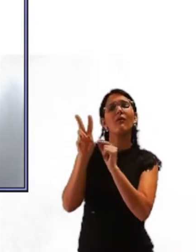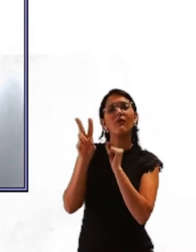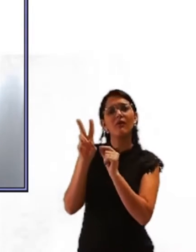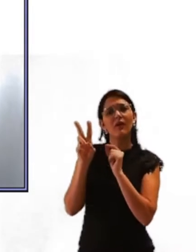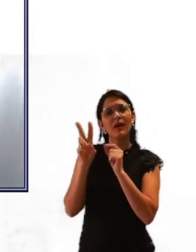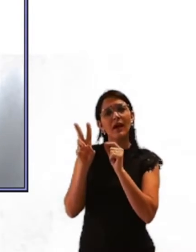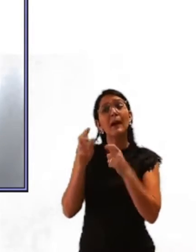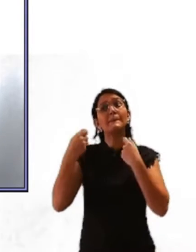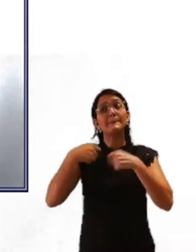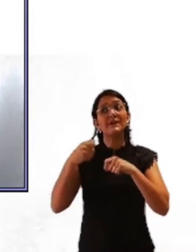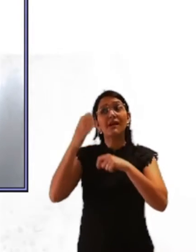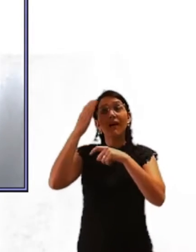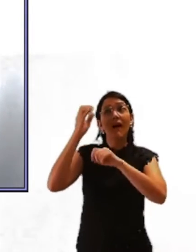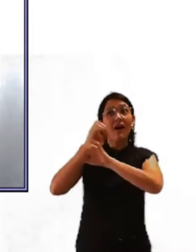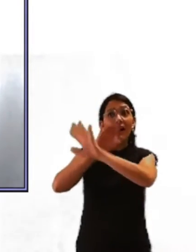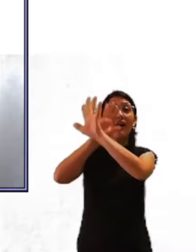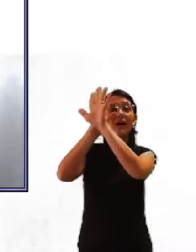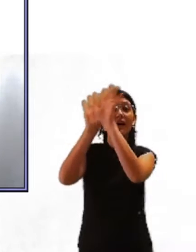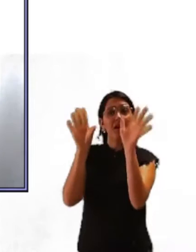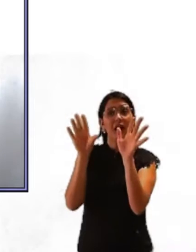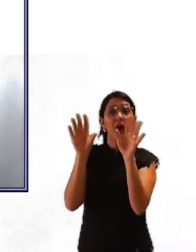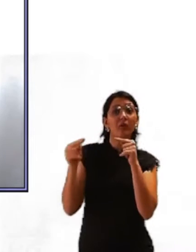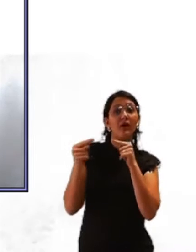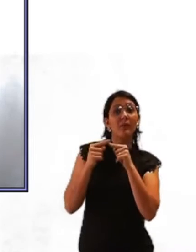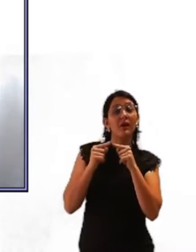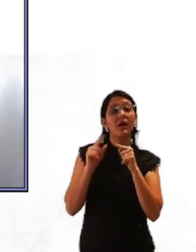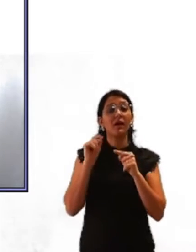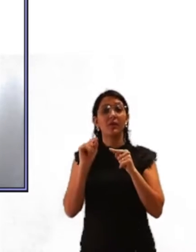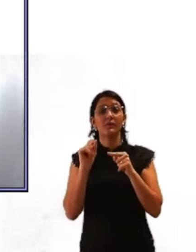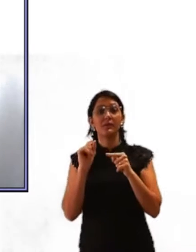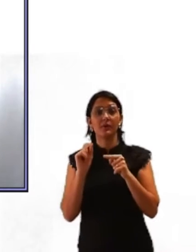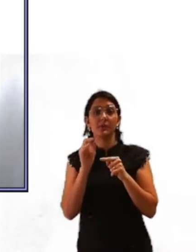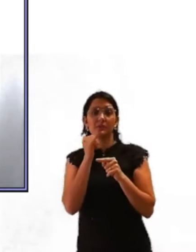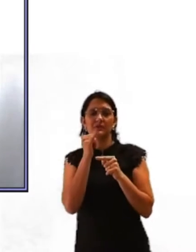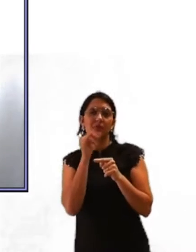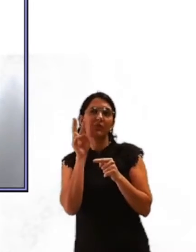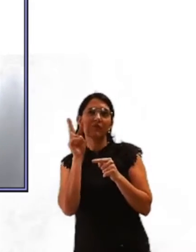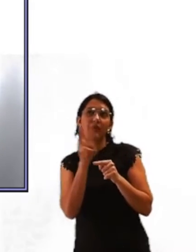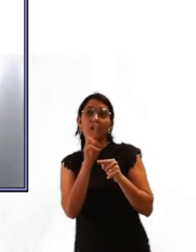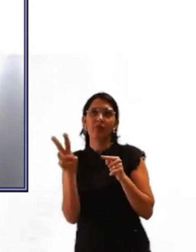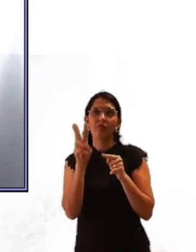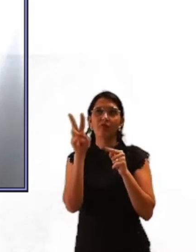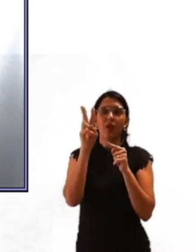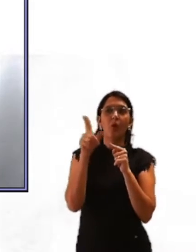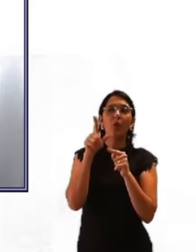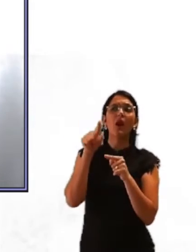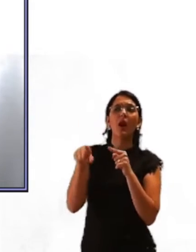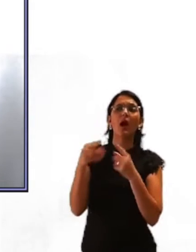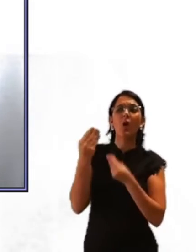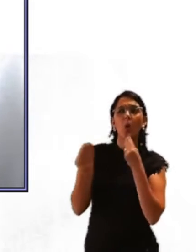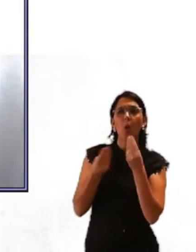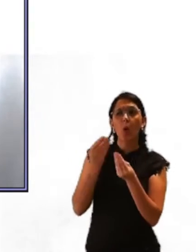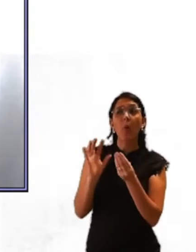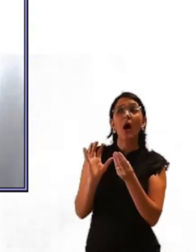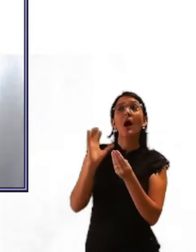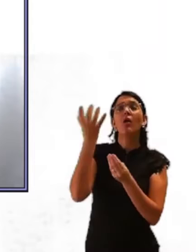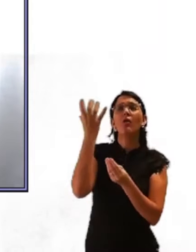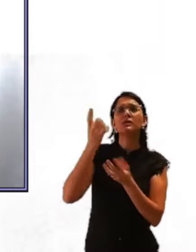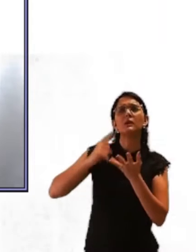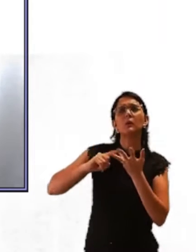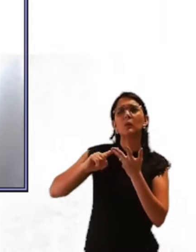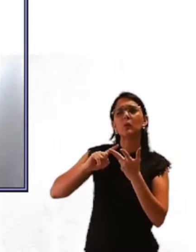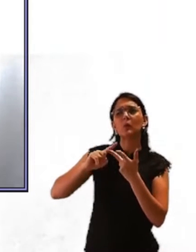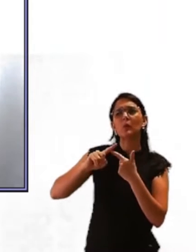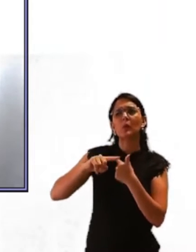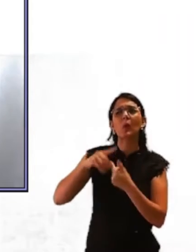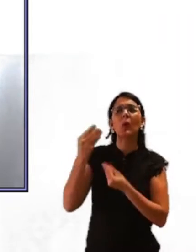ser interpretados de acordo com determinado contexto, de acordo com determinado